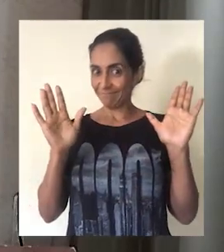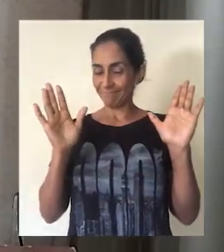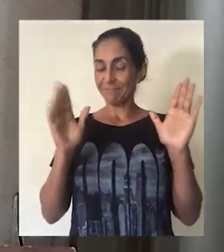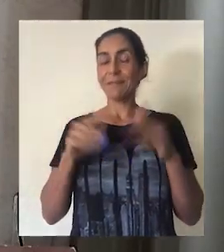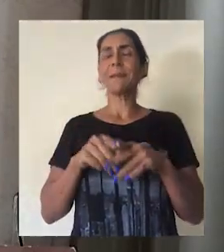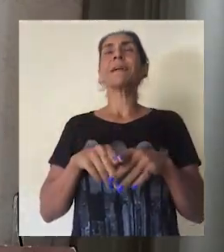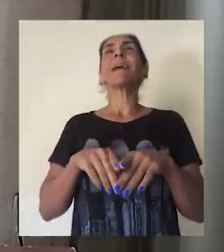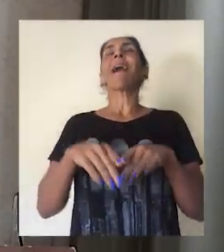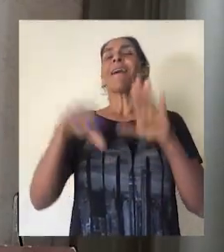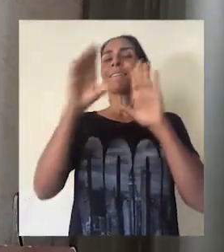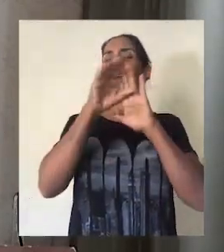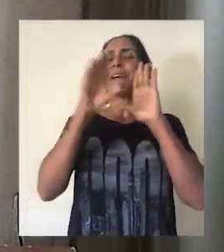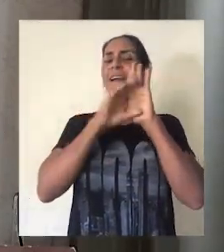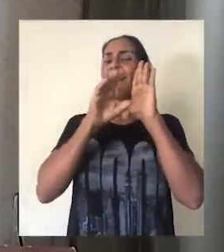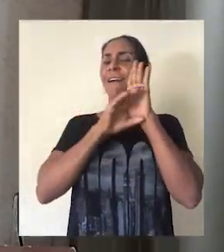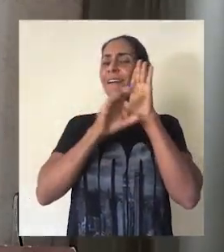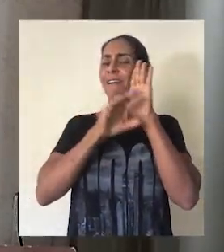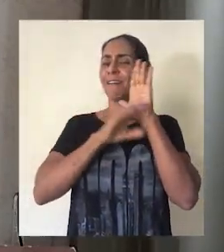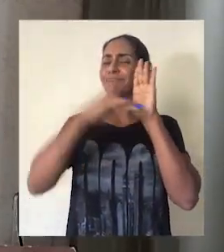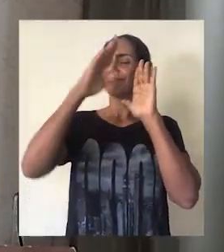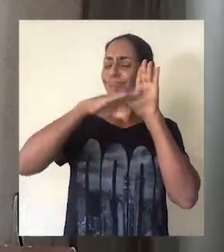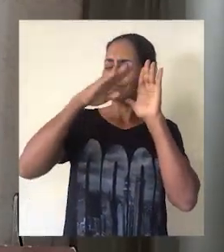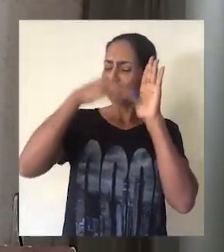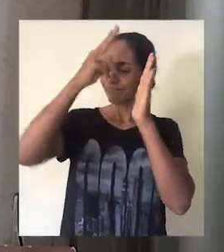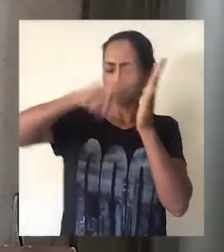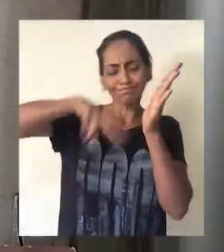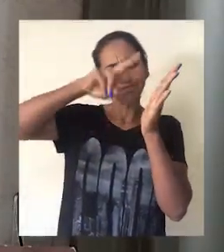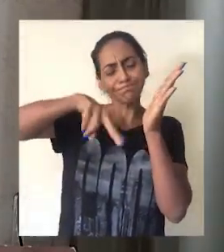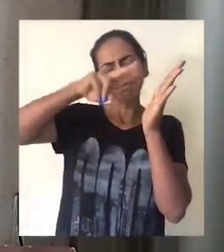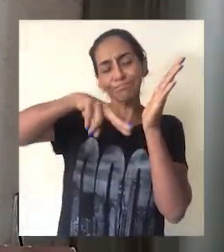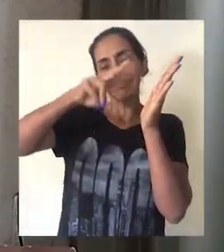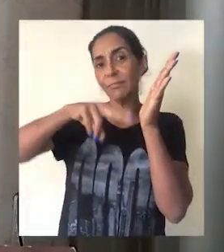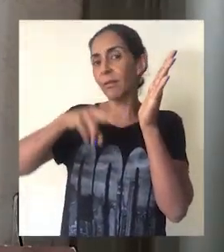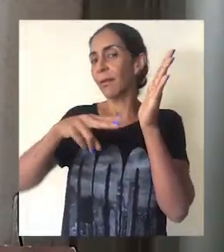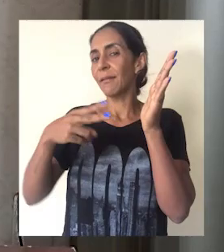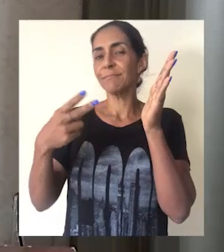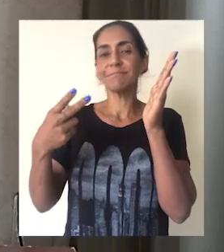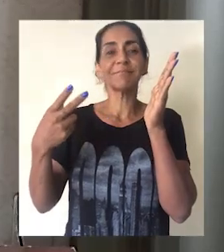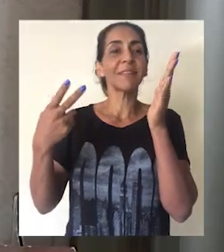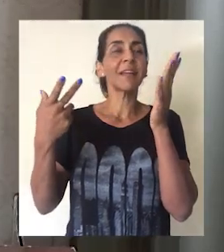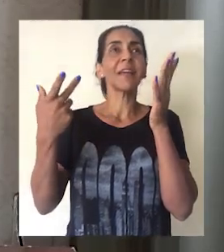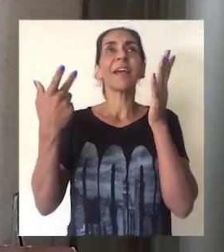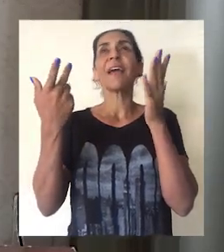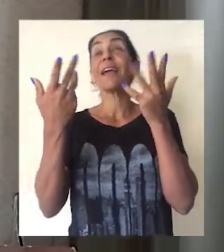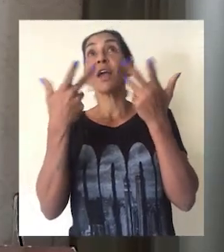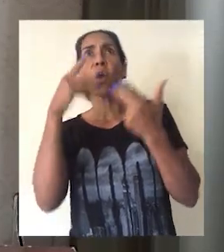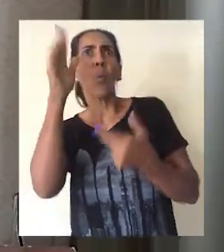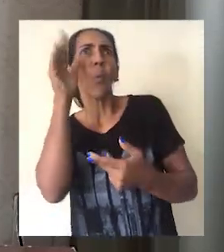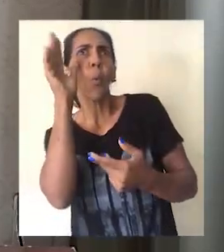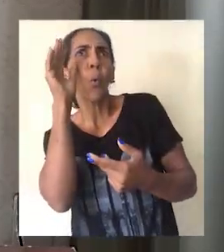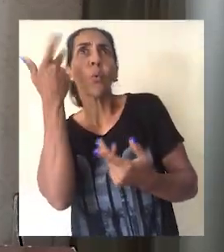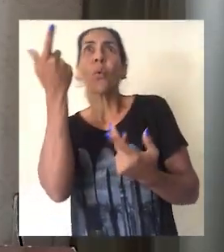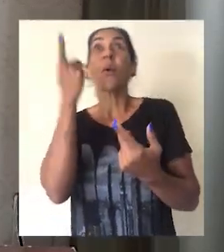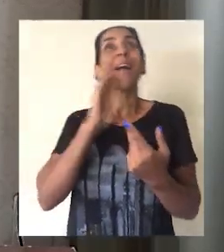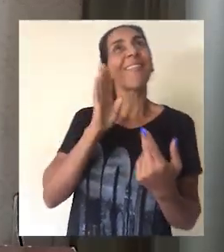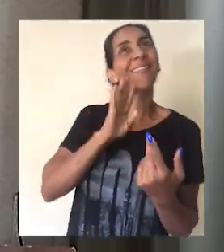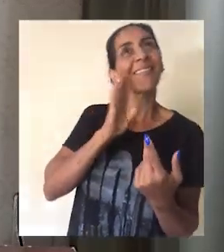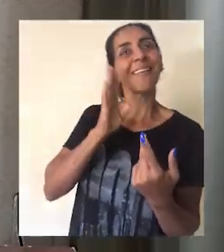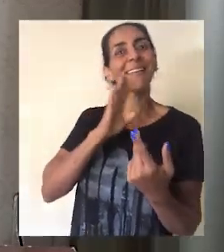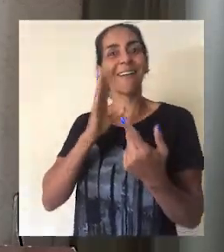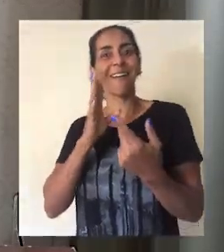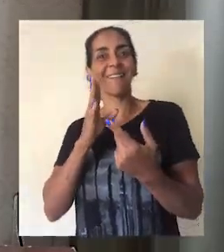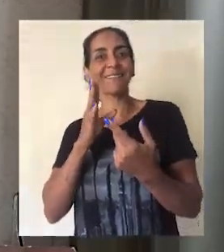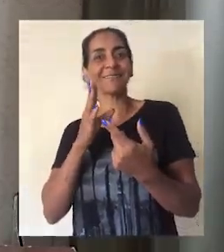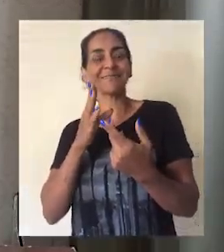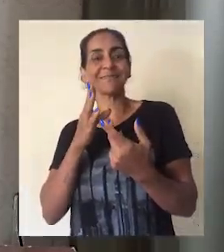Cada capítulo, cada página de diário que é descrita pelos personagens, cada um é muito curioso, muito legal, vai